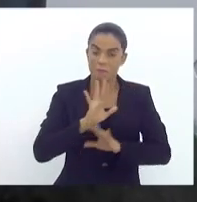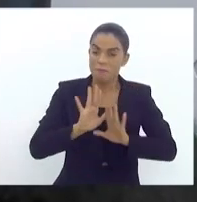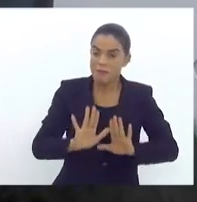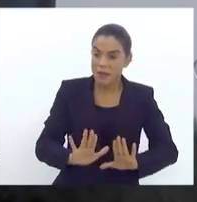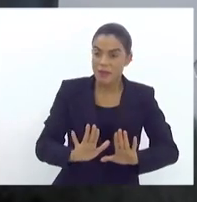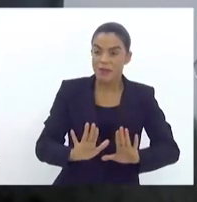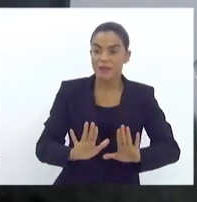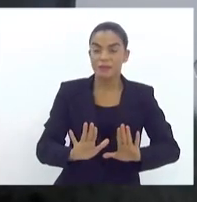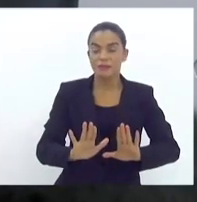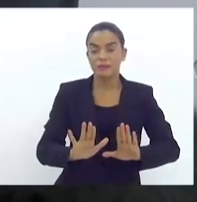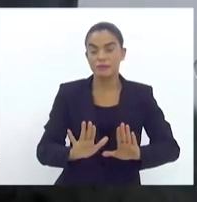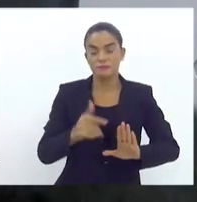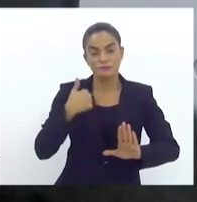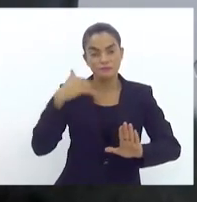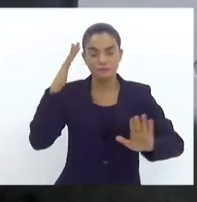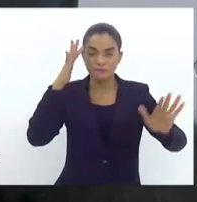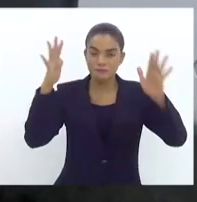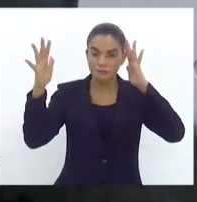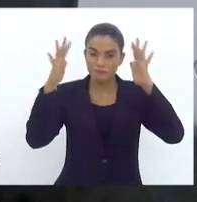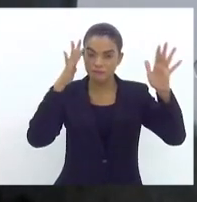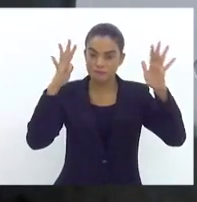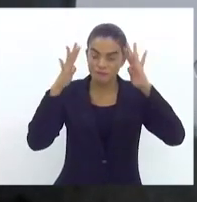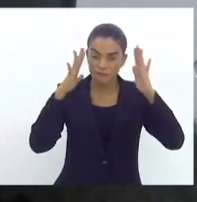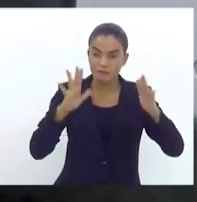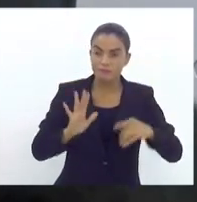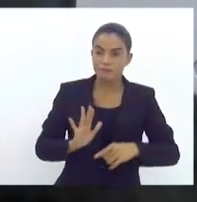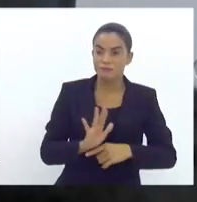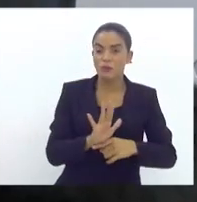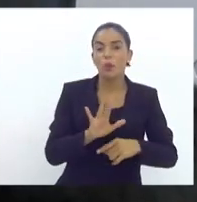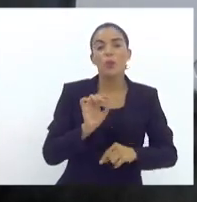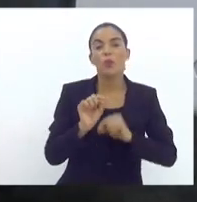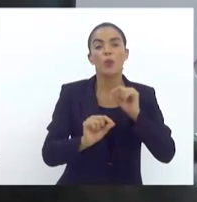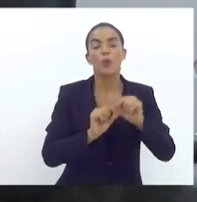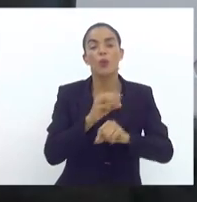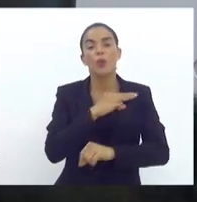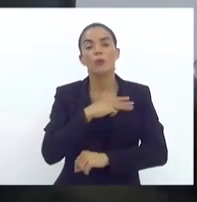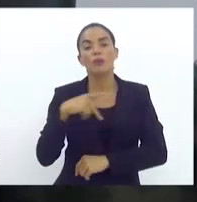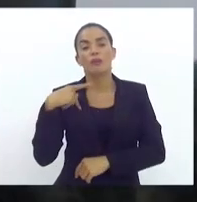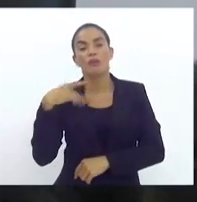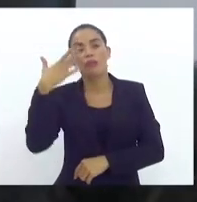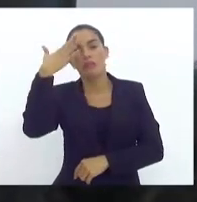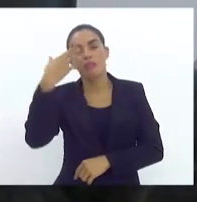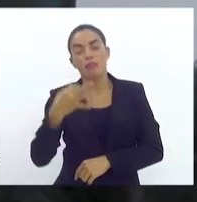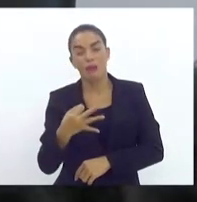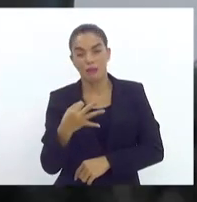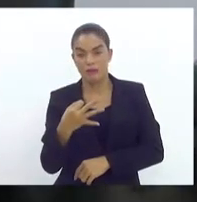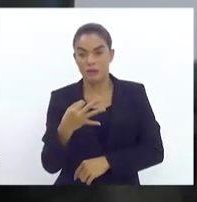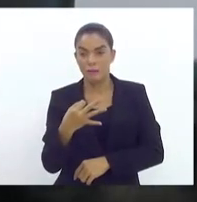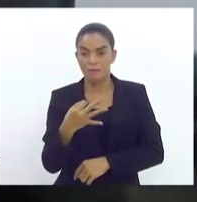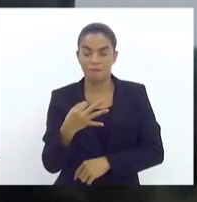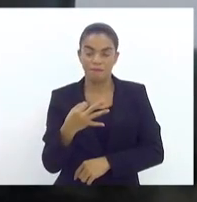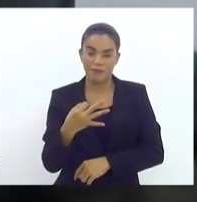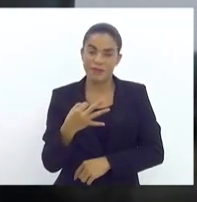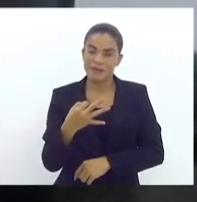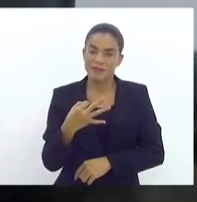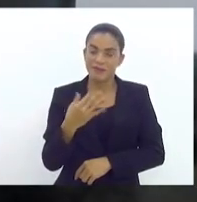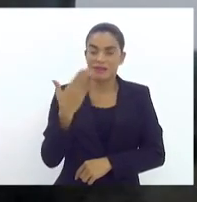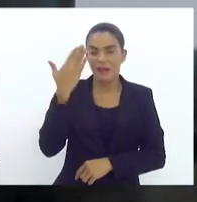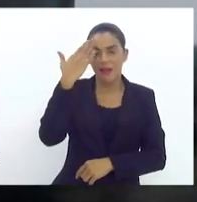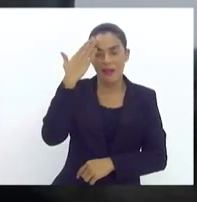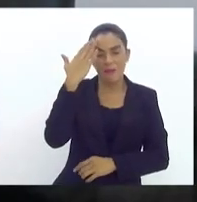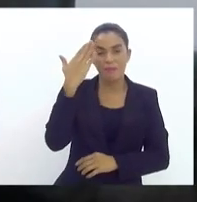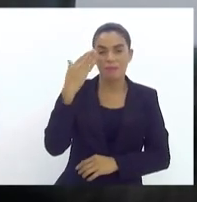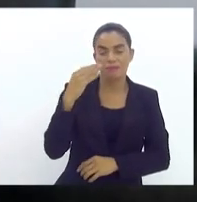de qualquer jeito é pensando nessa contribuição o que que o ministério público entende daquele beabá mesmo né